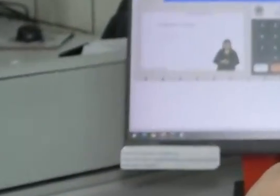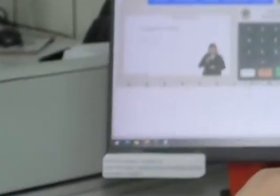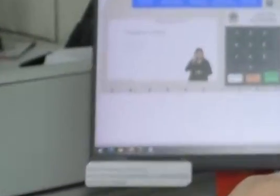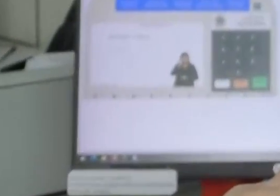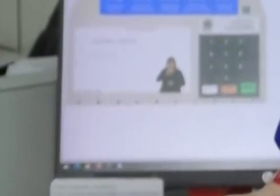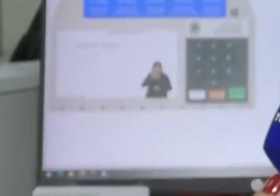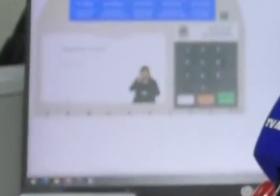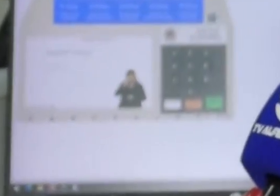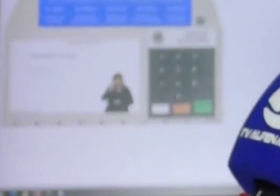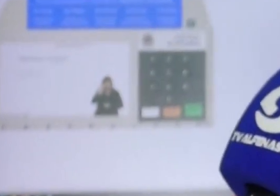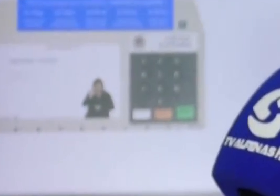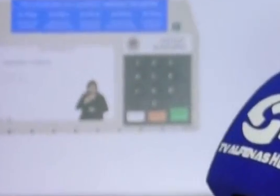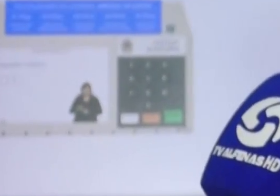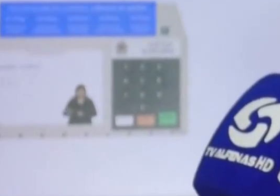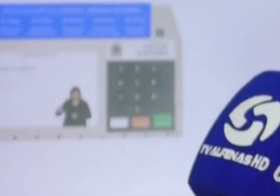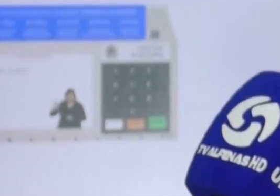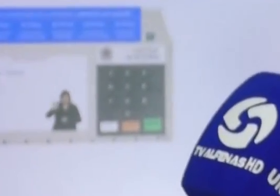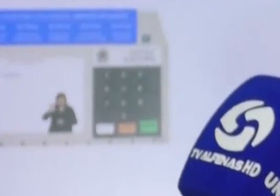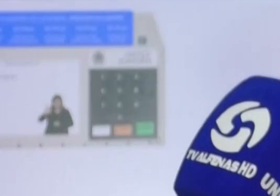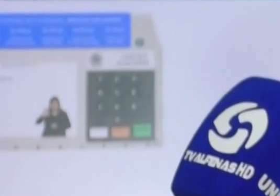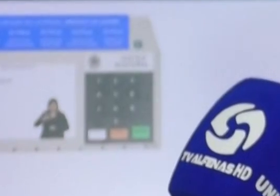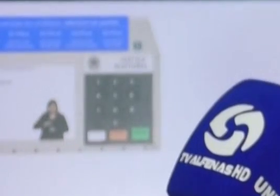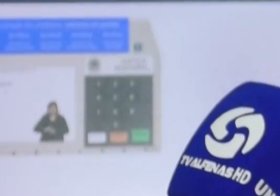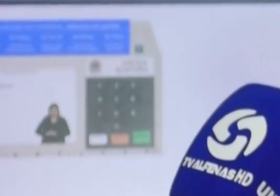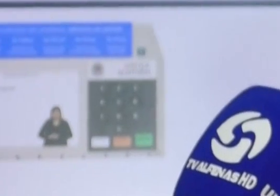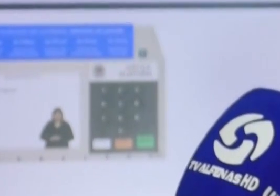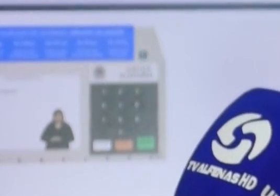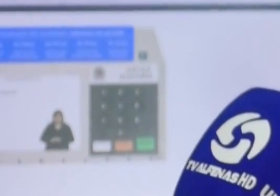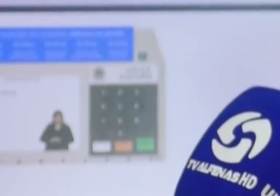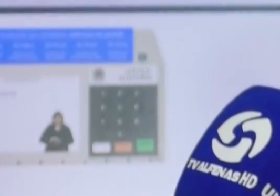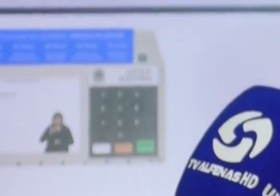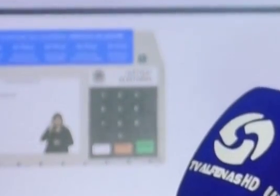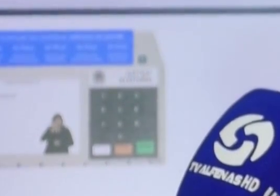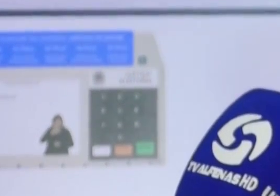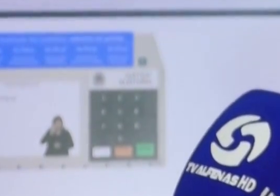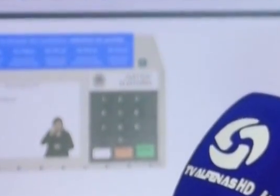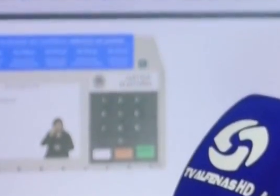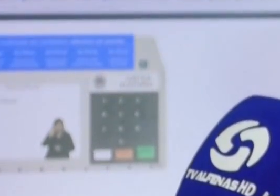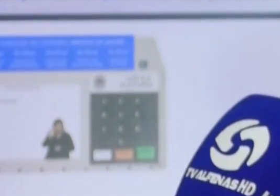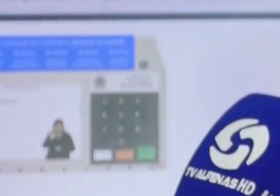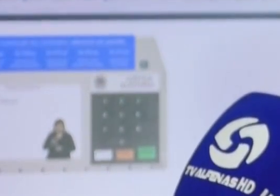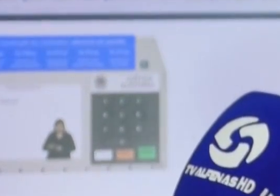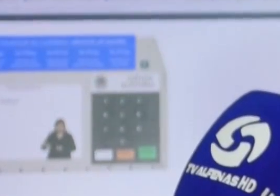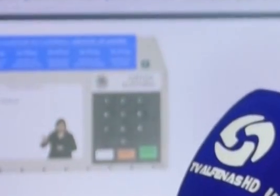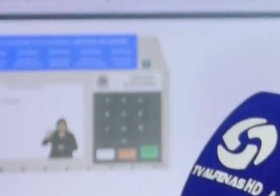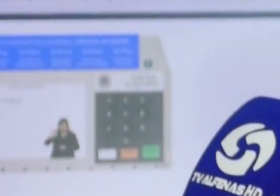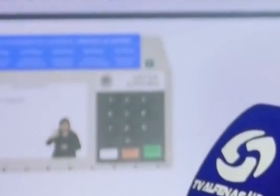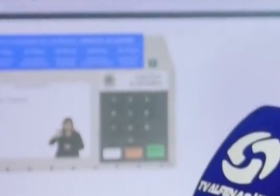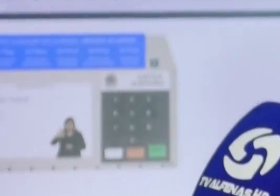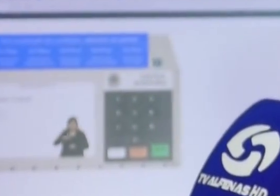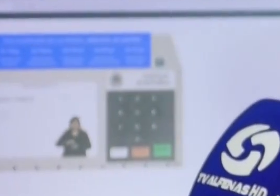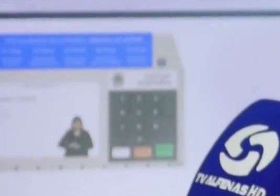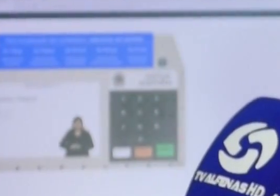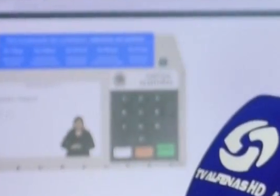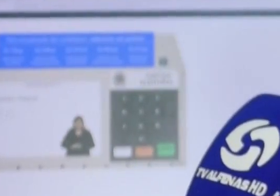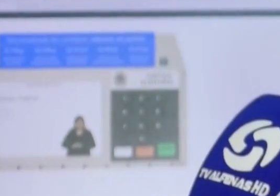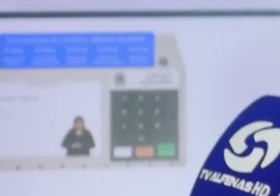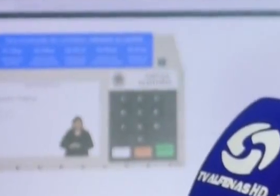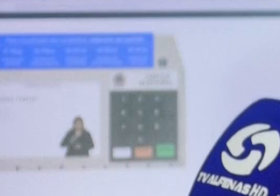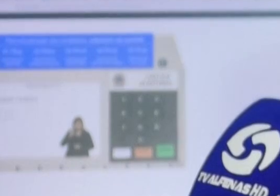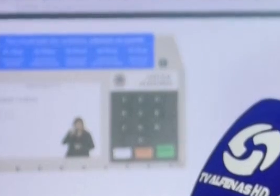como mesários né E eles são importantíssimos para o processo que democrático